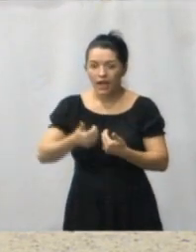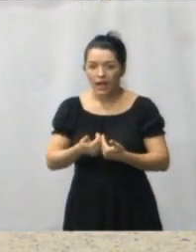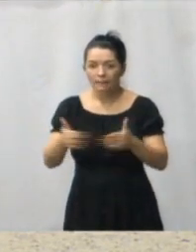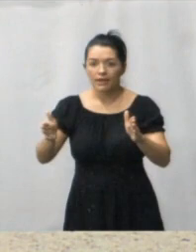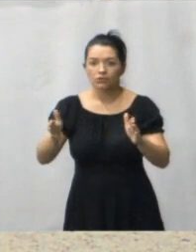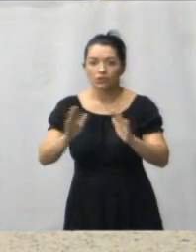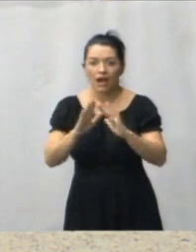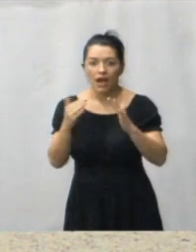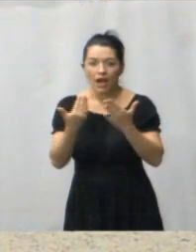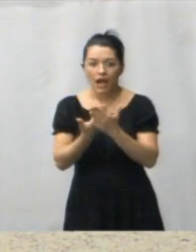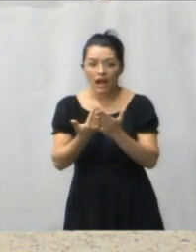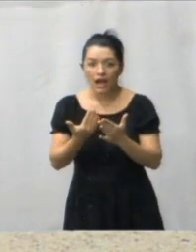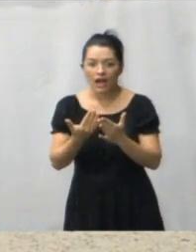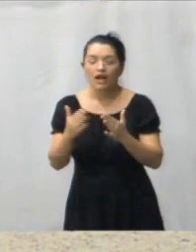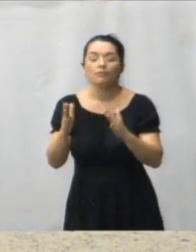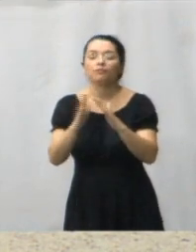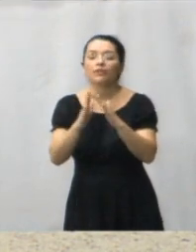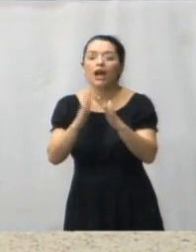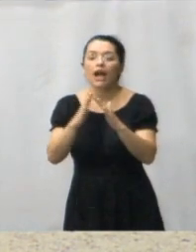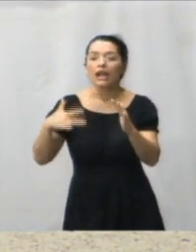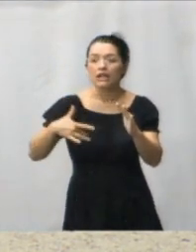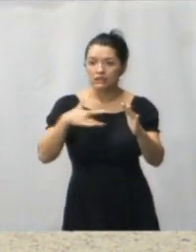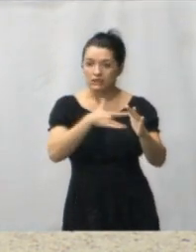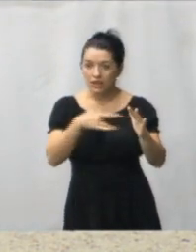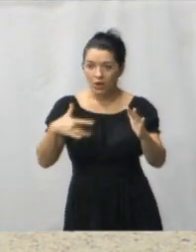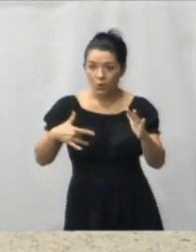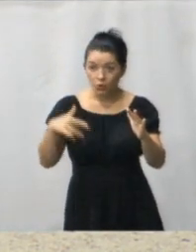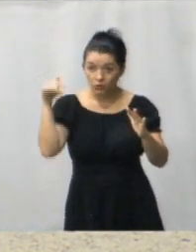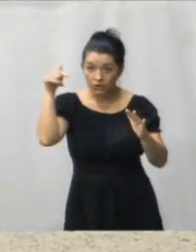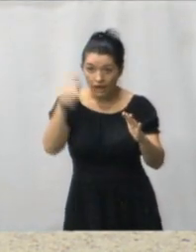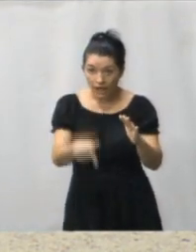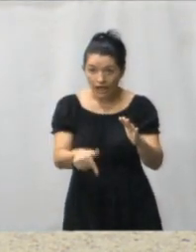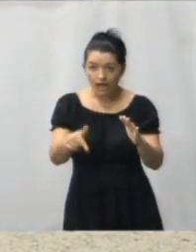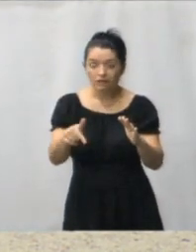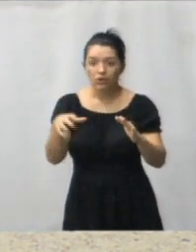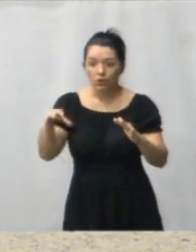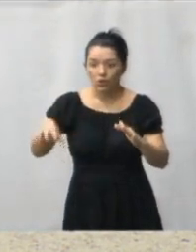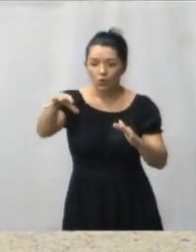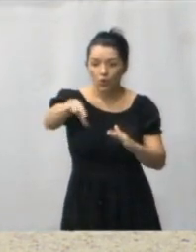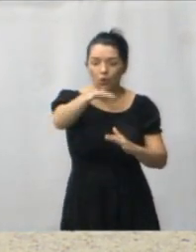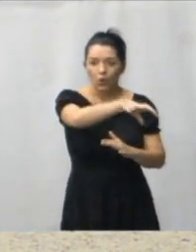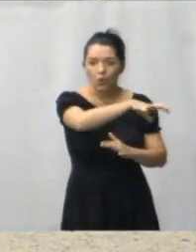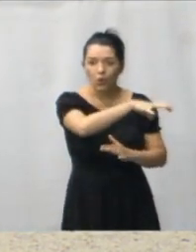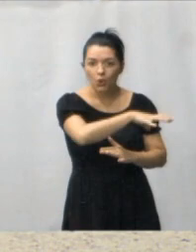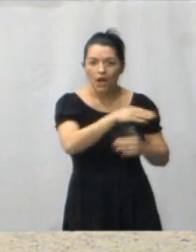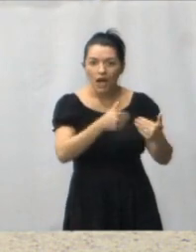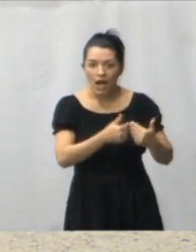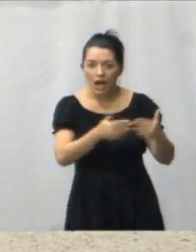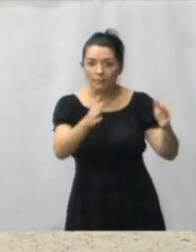pontos estratégicos, lá em São Pedro é a unidade de conquista, que atende até às 19 horas e final de semana, de